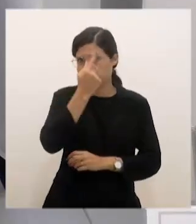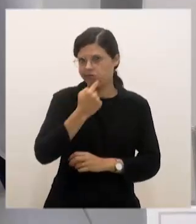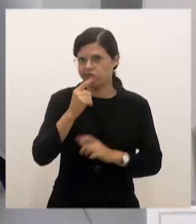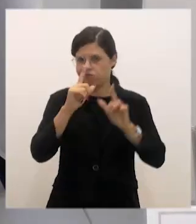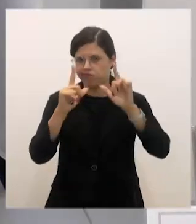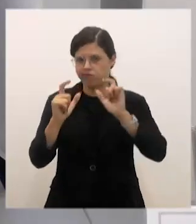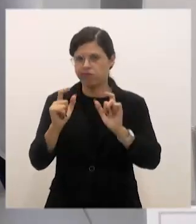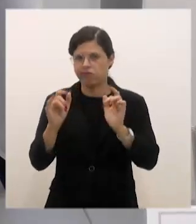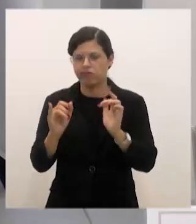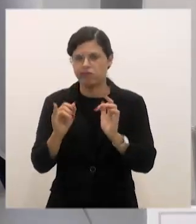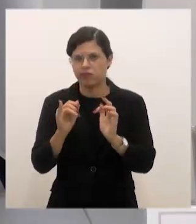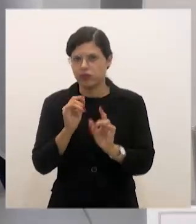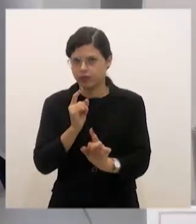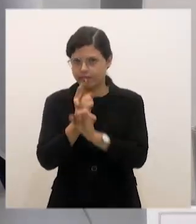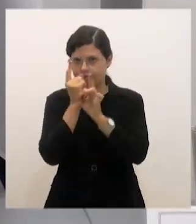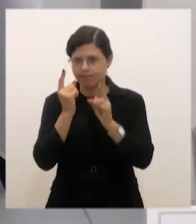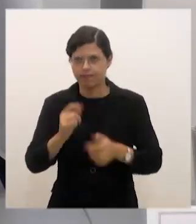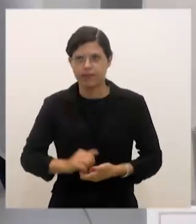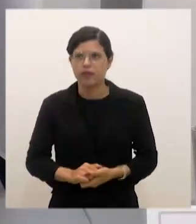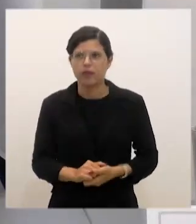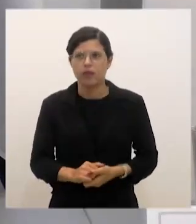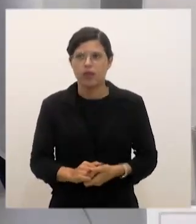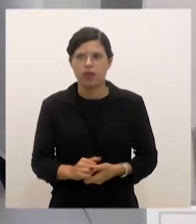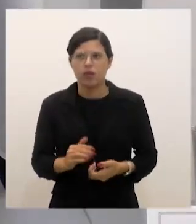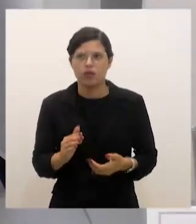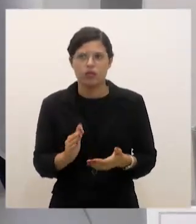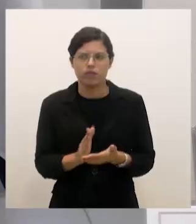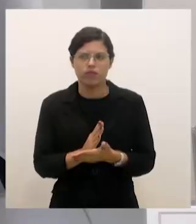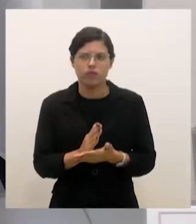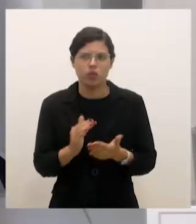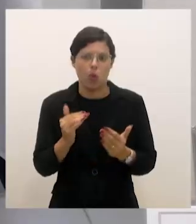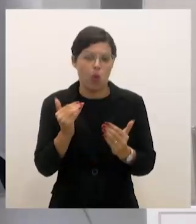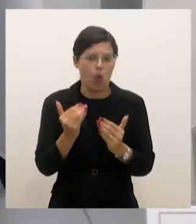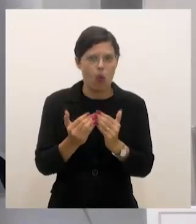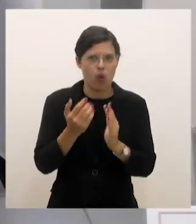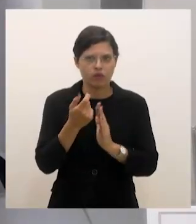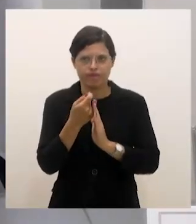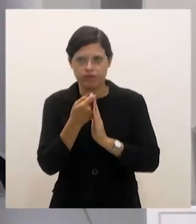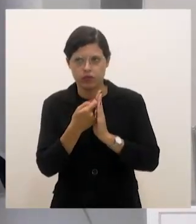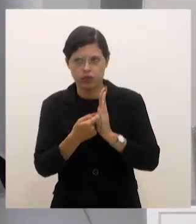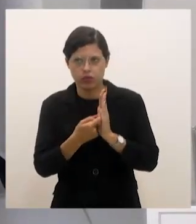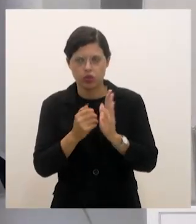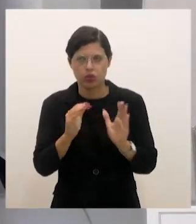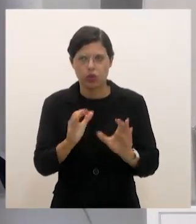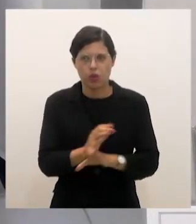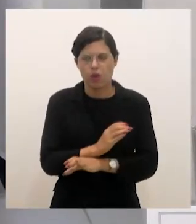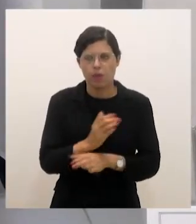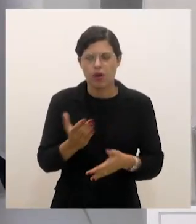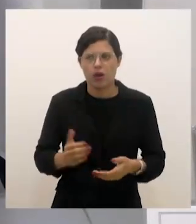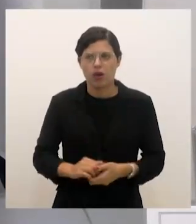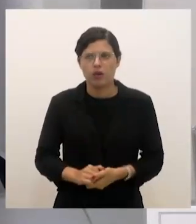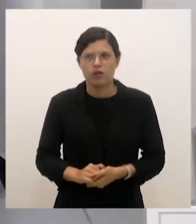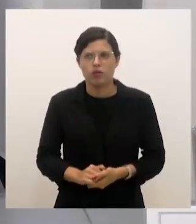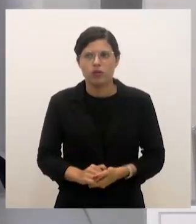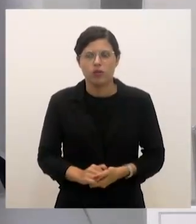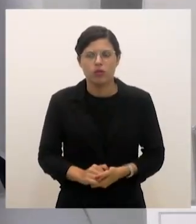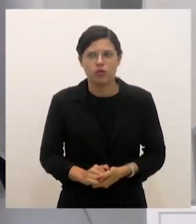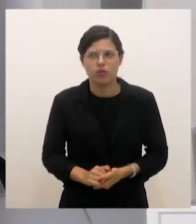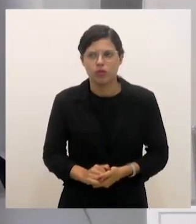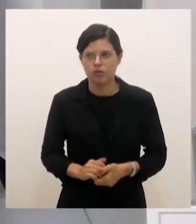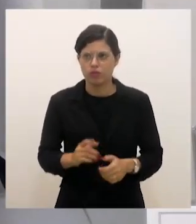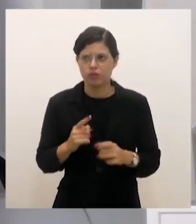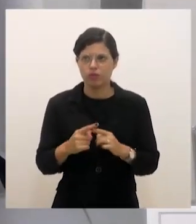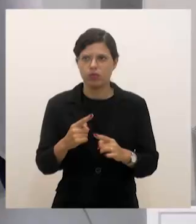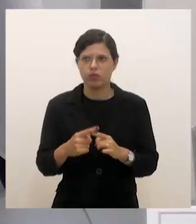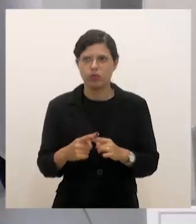isso que eu talvez nem concorde com a matéria em si, porque eu acho que torna abrangente e num momento de